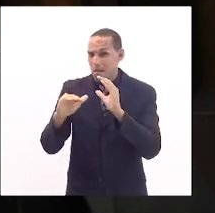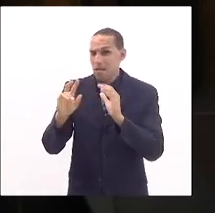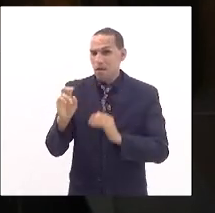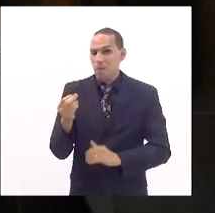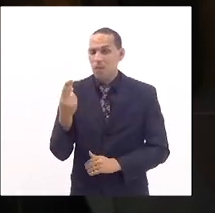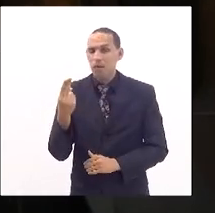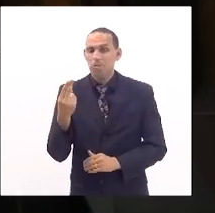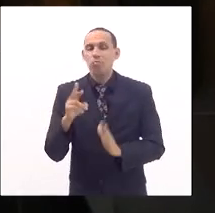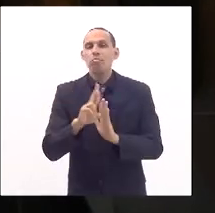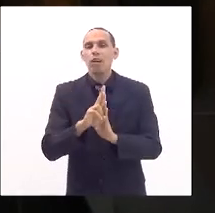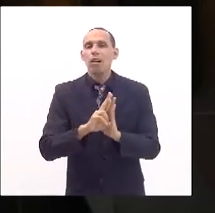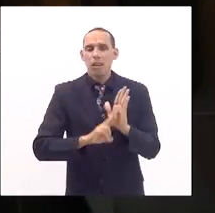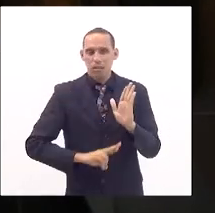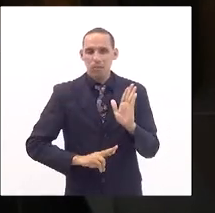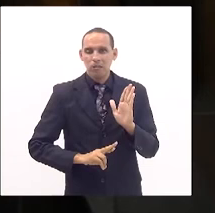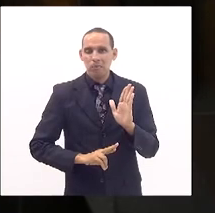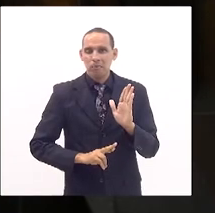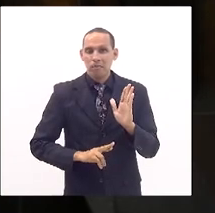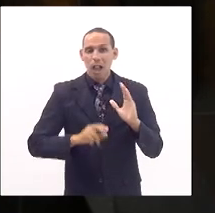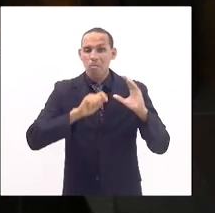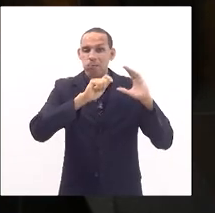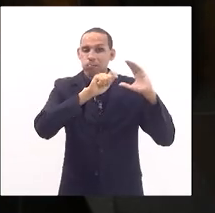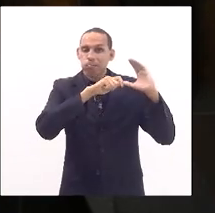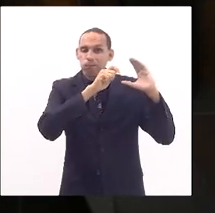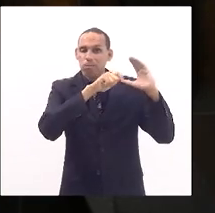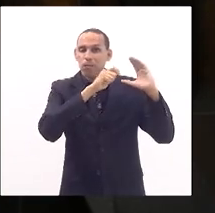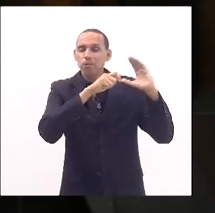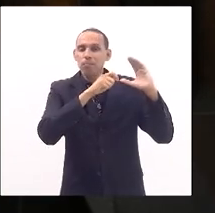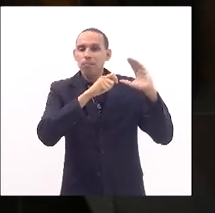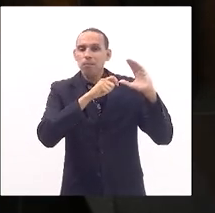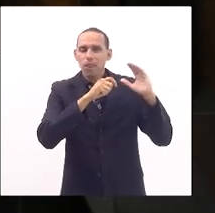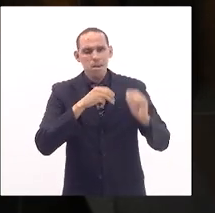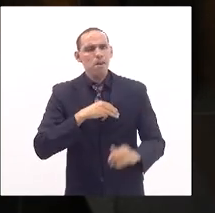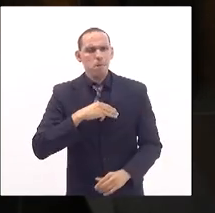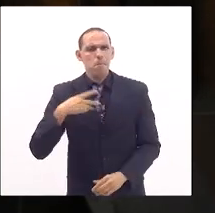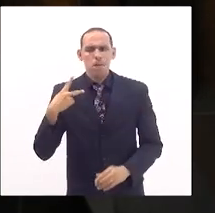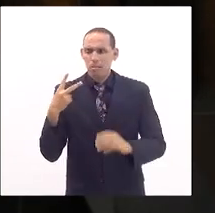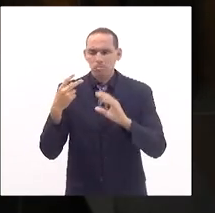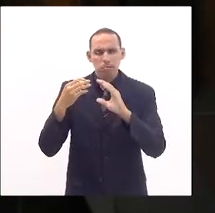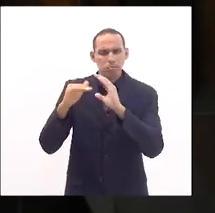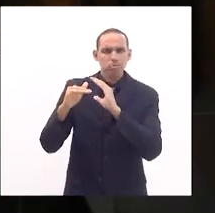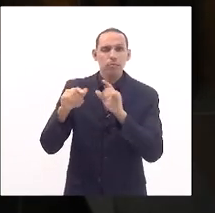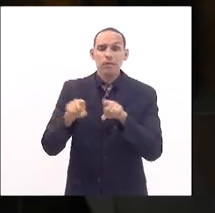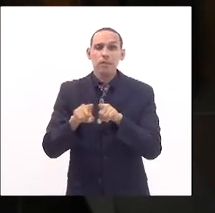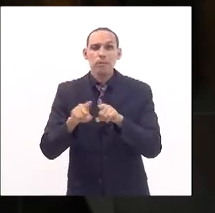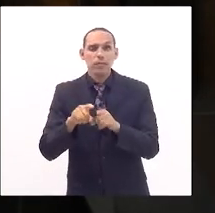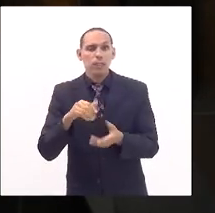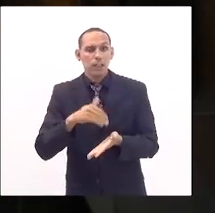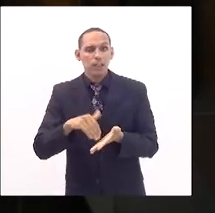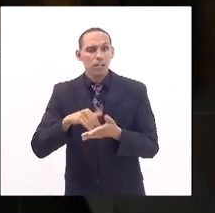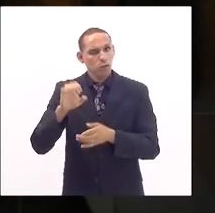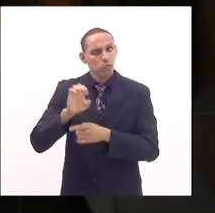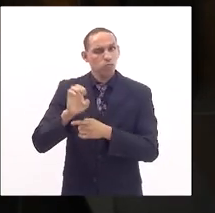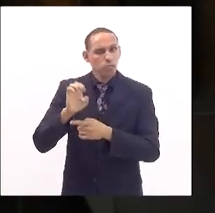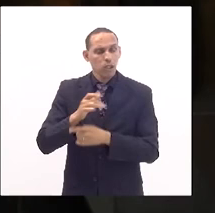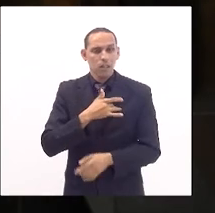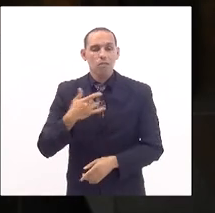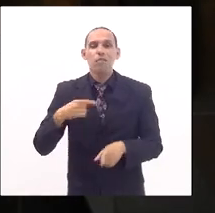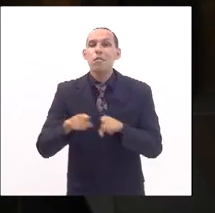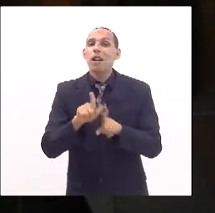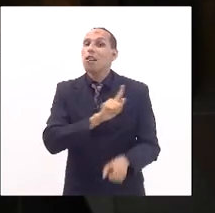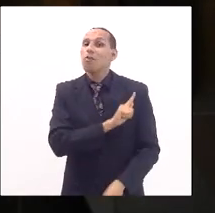o relatório as filmagens ao Ministério Público ao secretário Estadual de Saúde e o governador